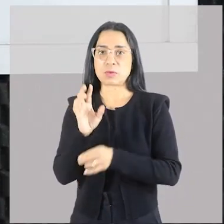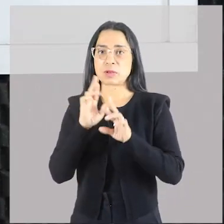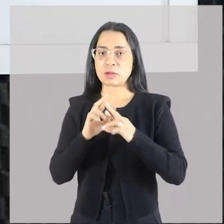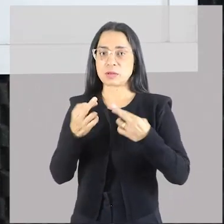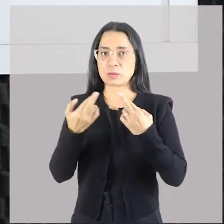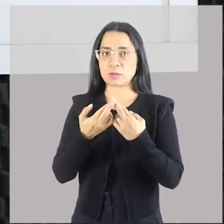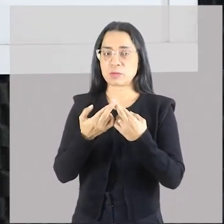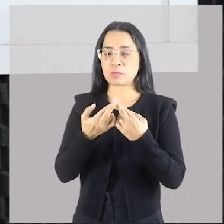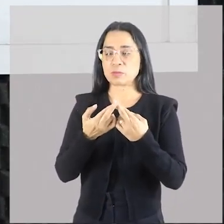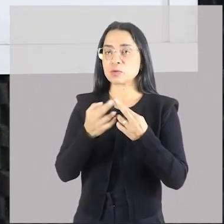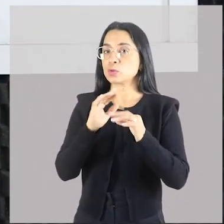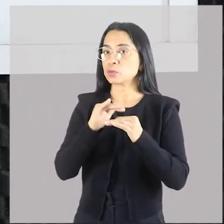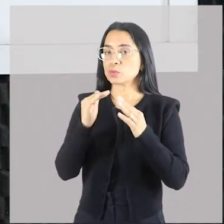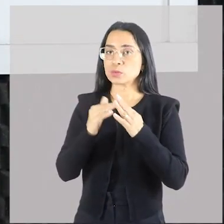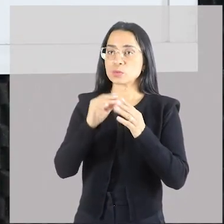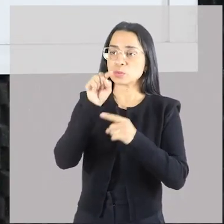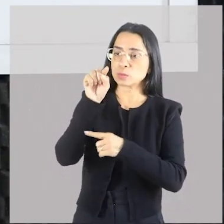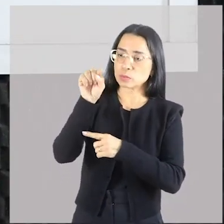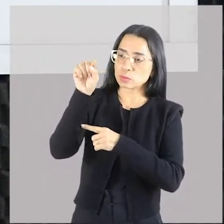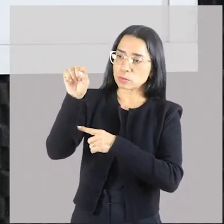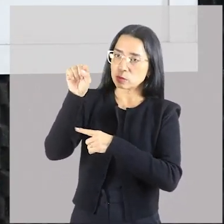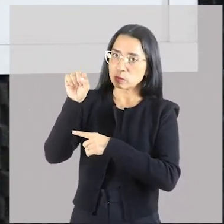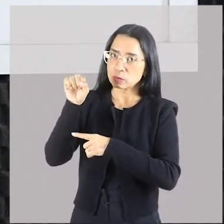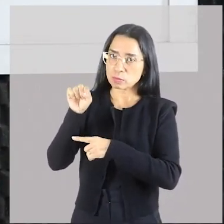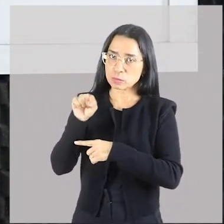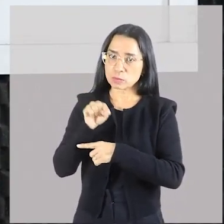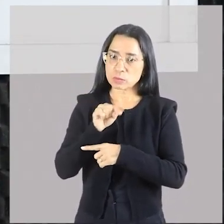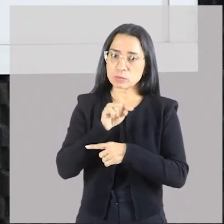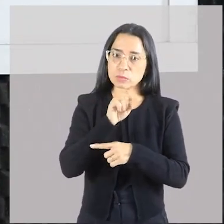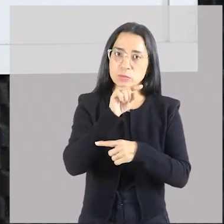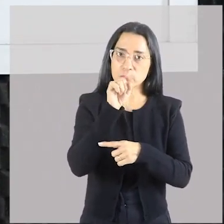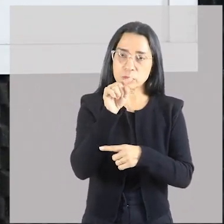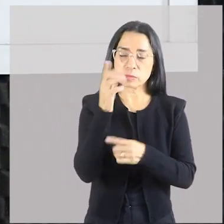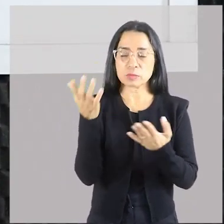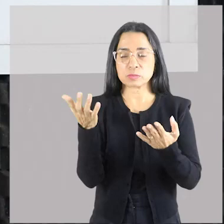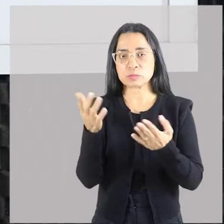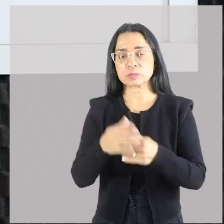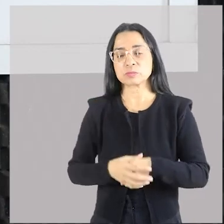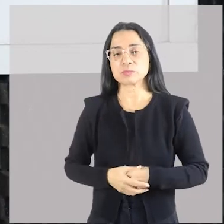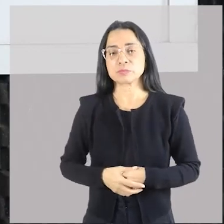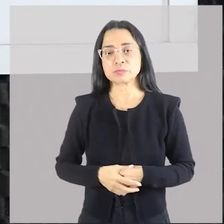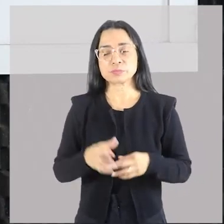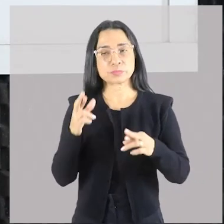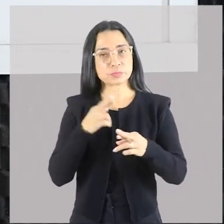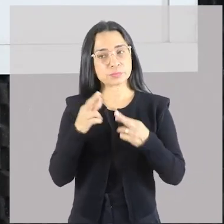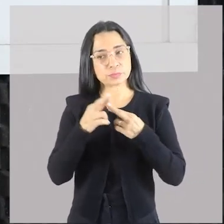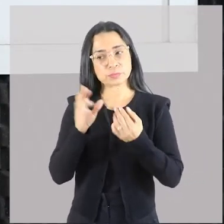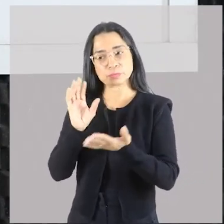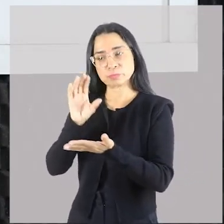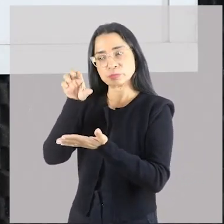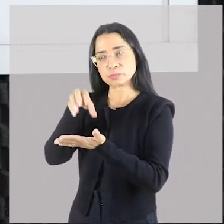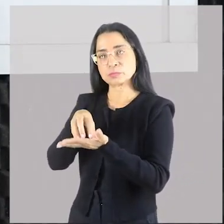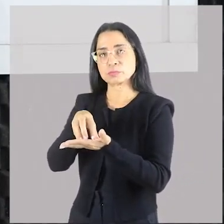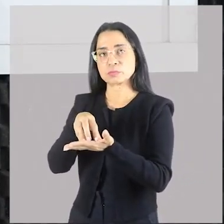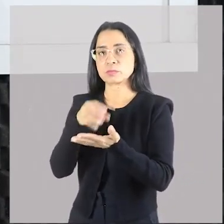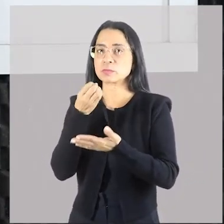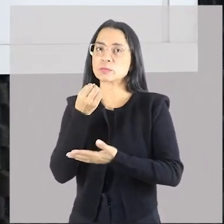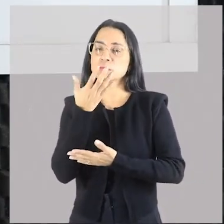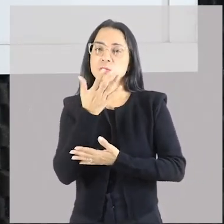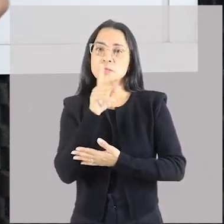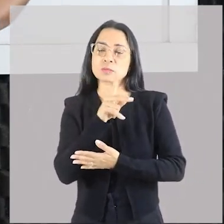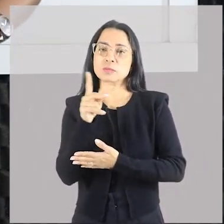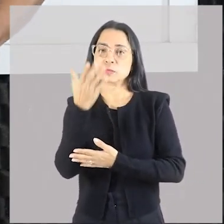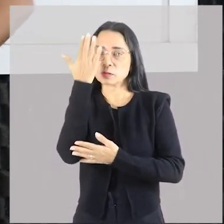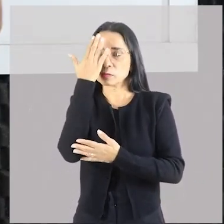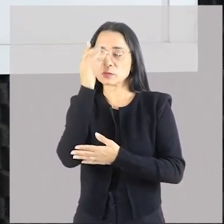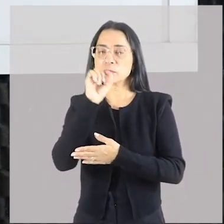reunião de todos os pontos que estão a uma mesma distância em relação ao centro. Beleza, professor,